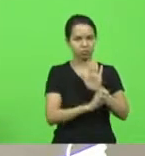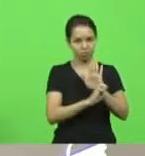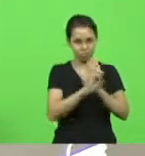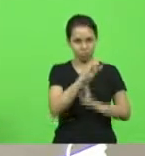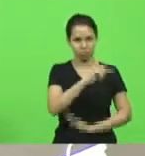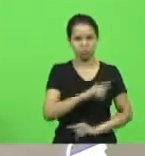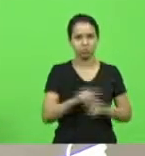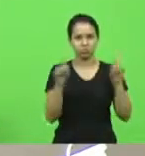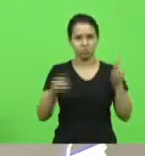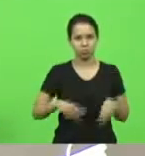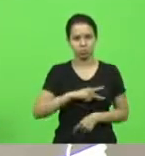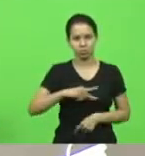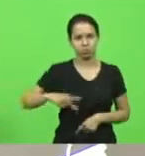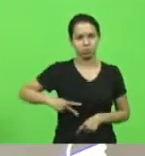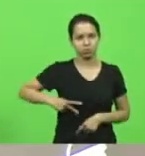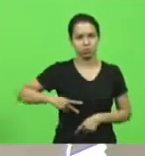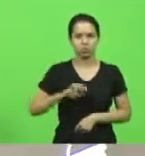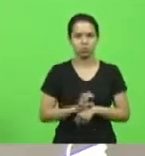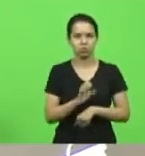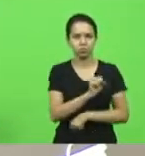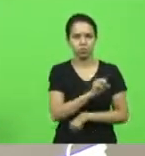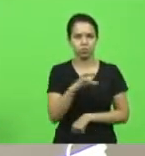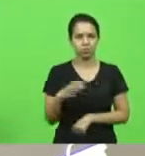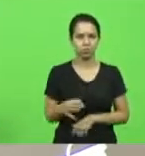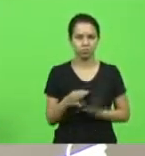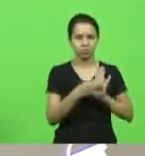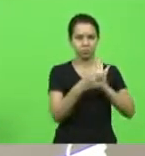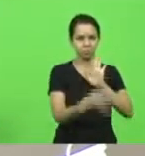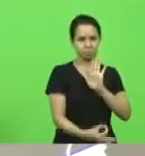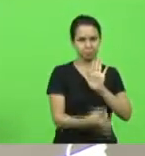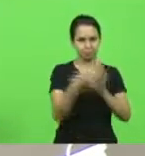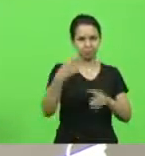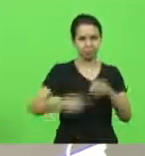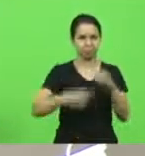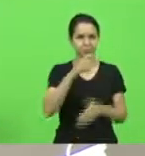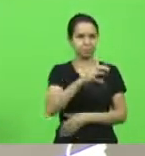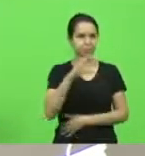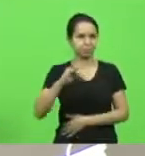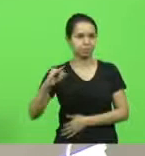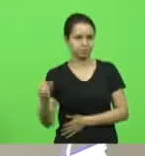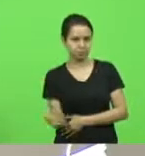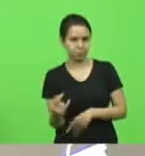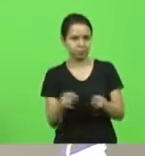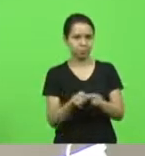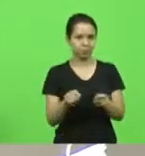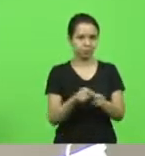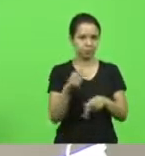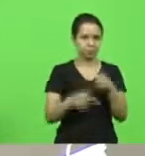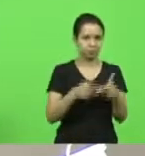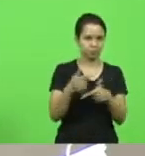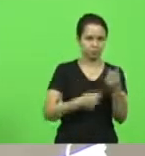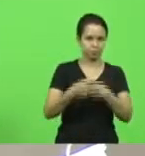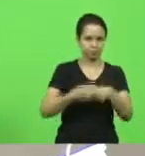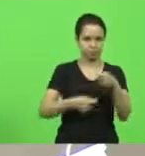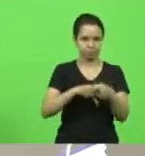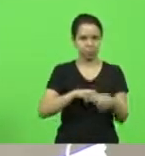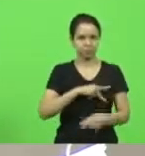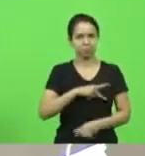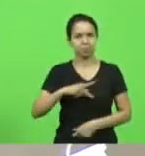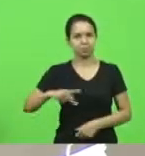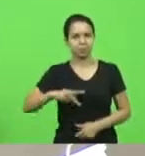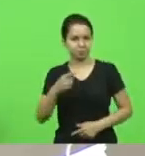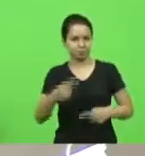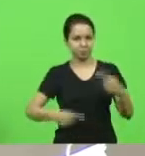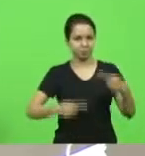Civis do Estado de Santa Catarina, com pareceres favoráveis das comissões de Constituição e Justiça e Comissão de Trabalho, Administração e Serviço Público. Em